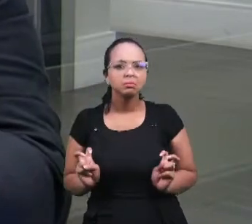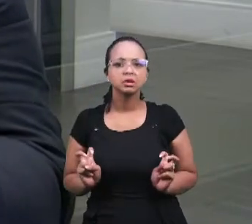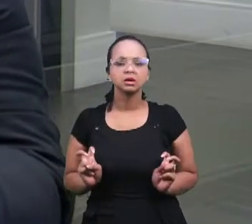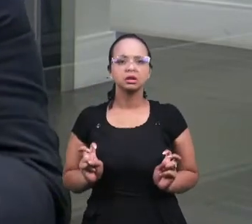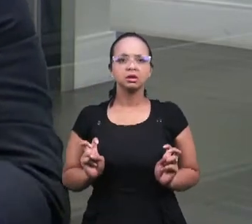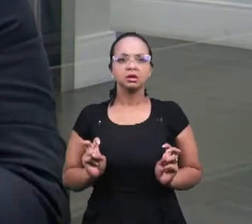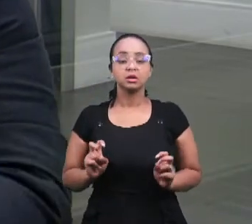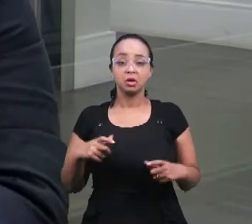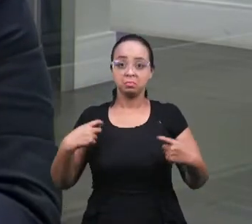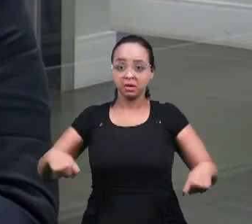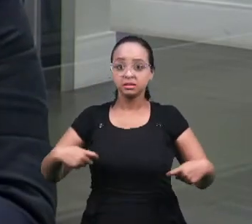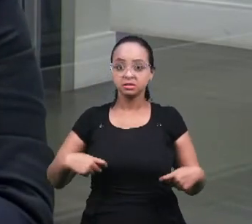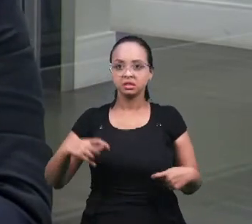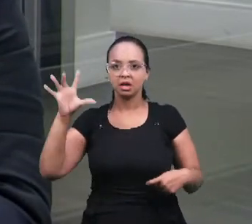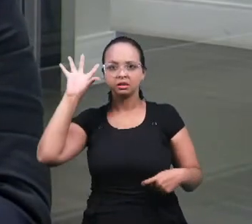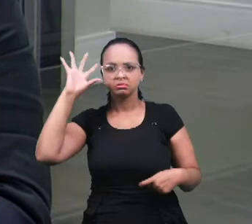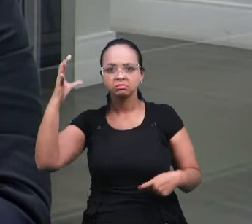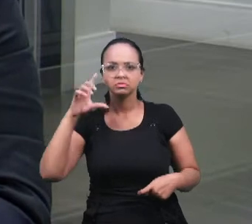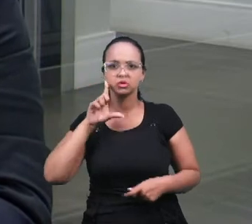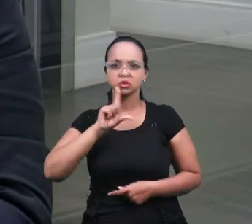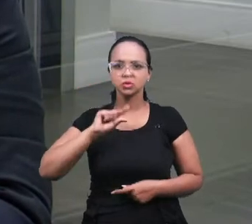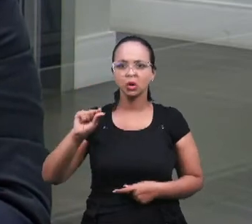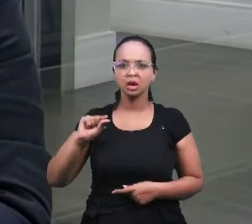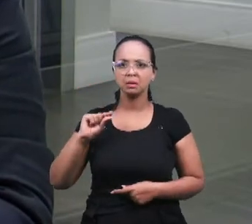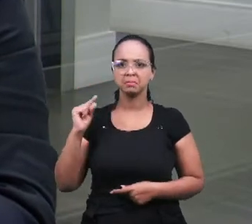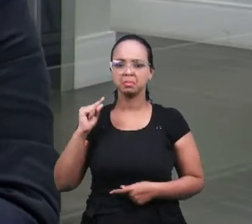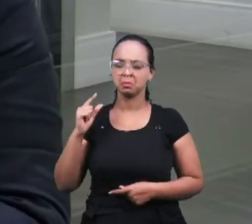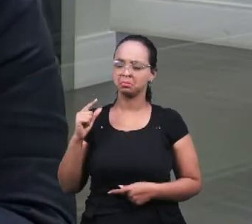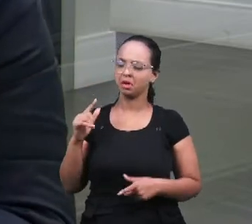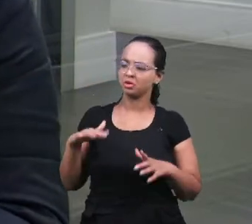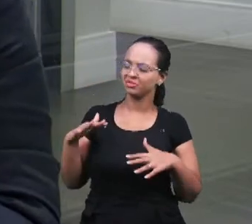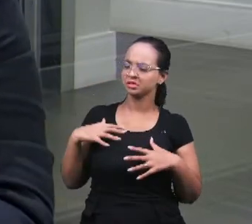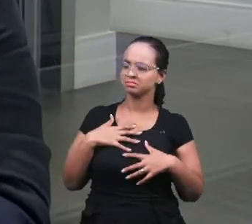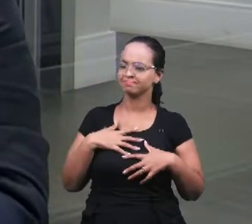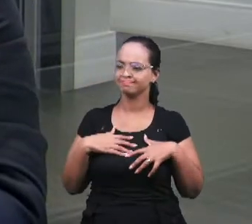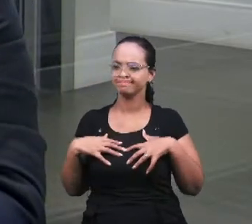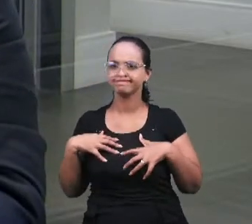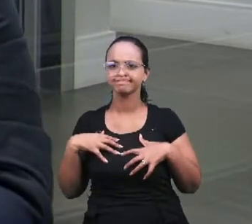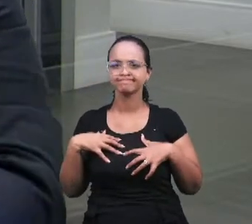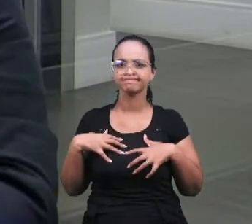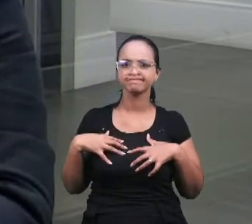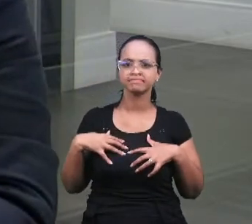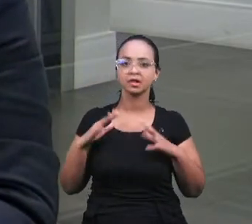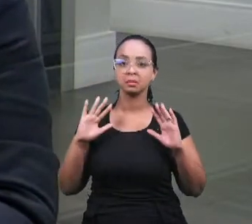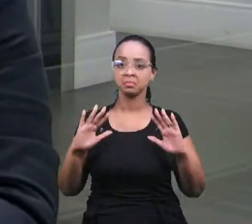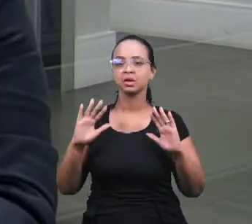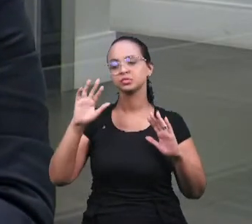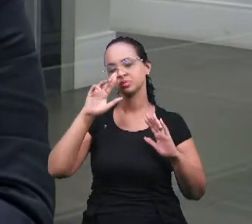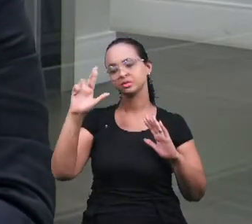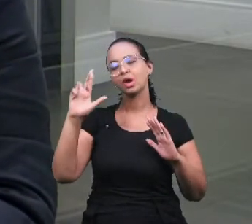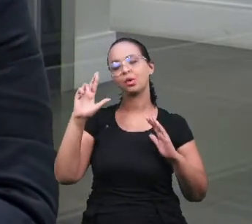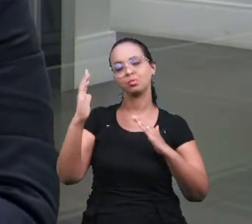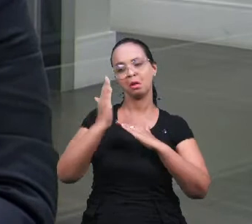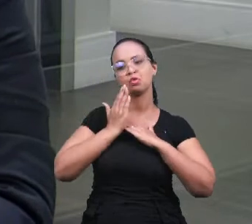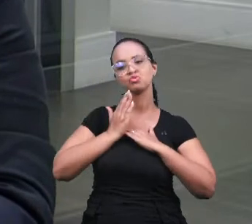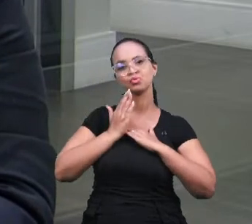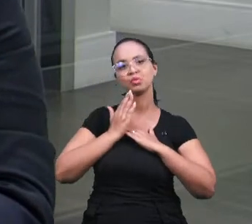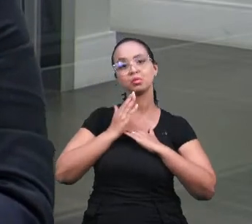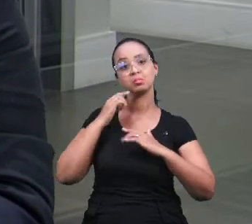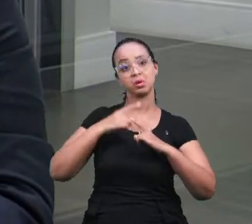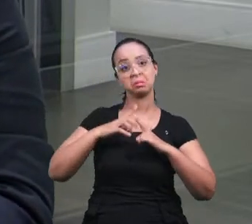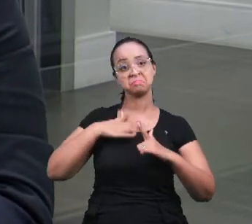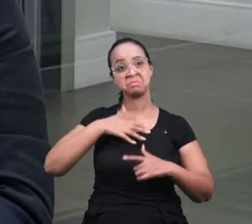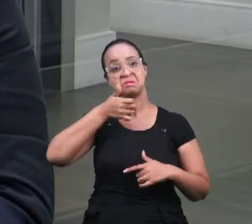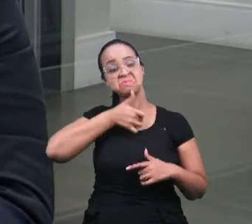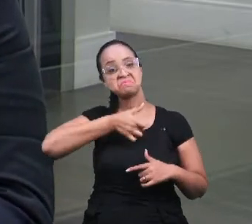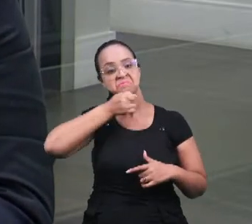em que eu tive que me posicionar, isso no primeiro momento causava um certo desconforto, né? Mas o Senhor honrou, tanto é que minha mãe